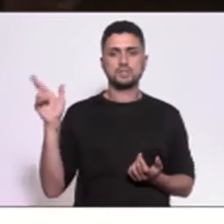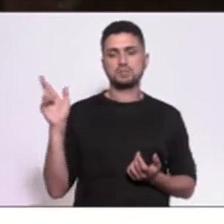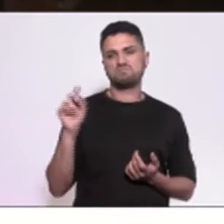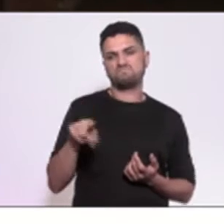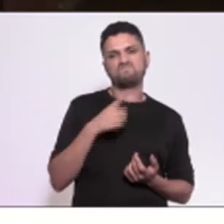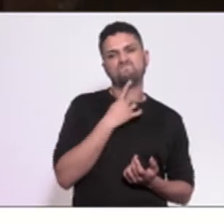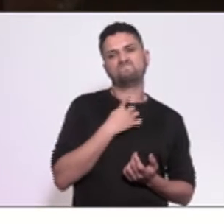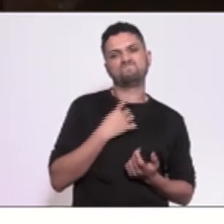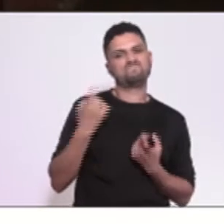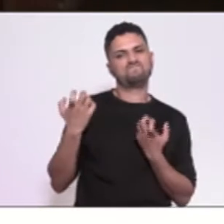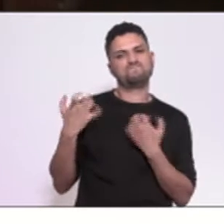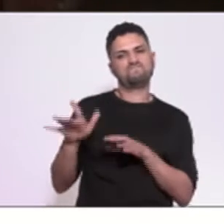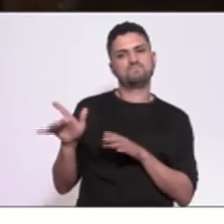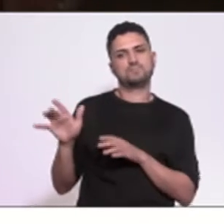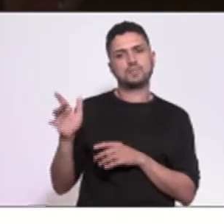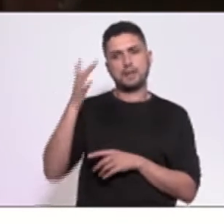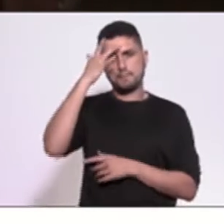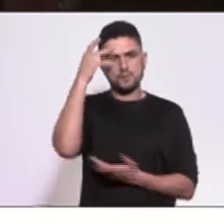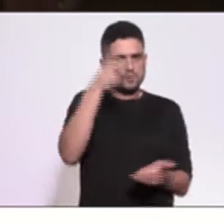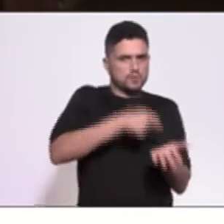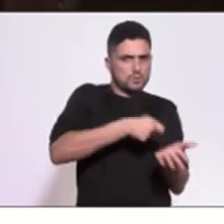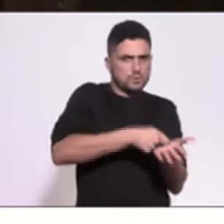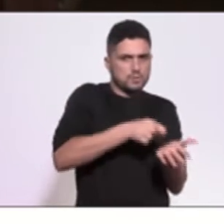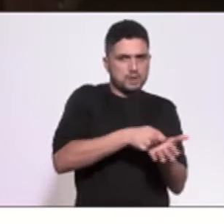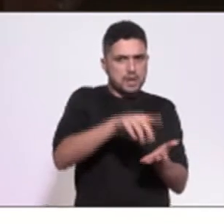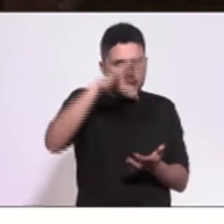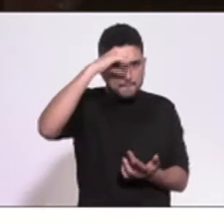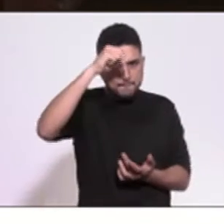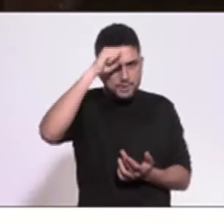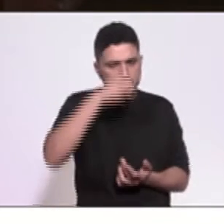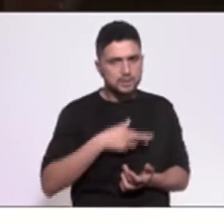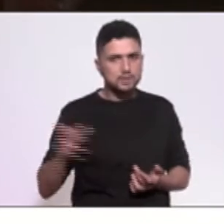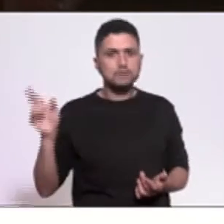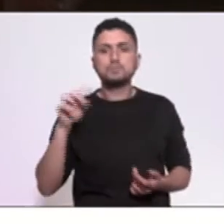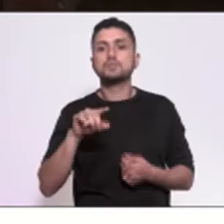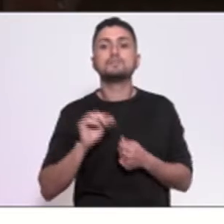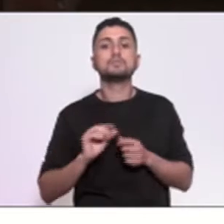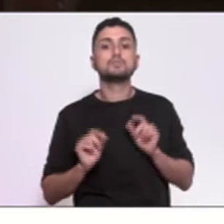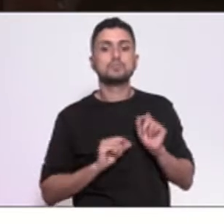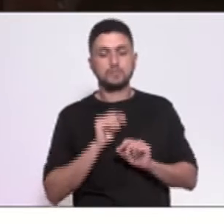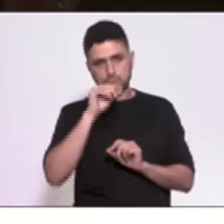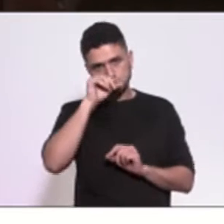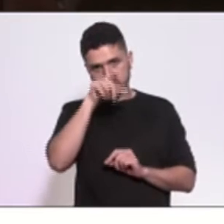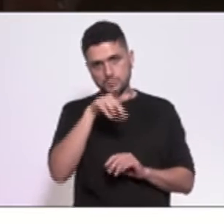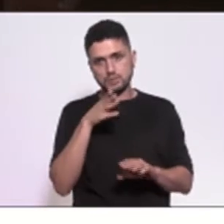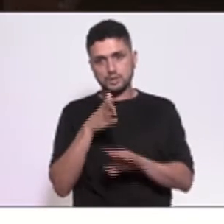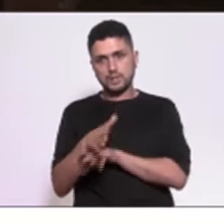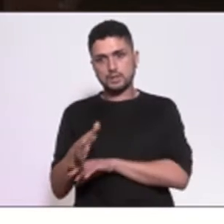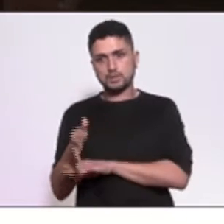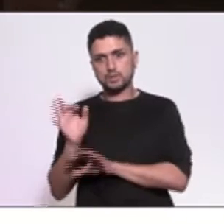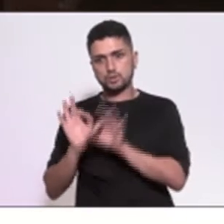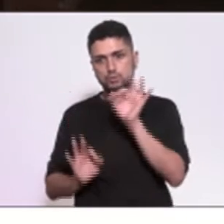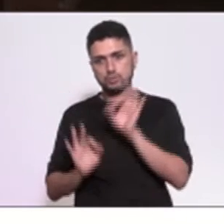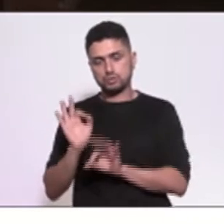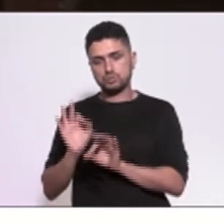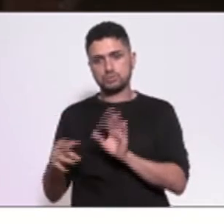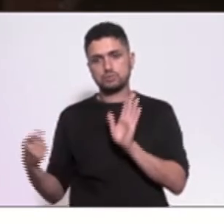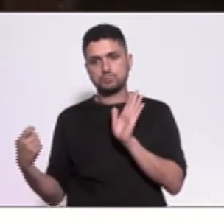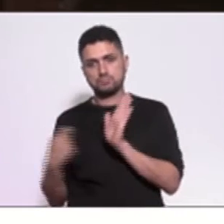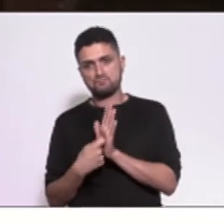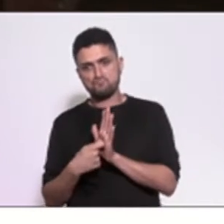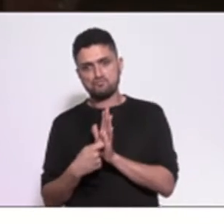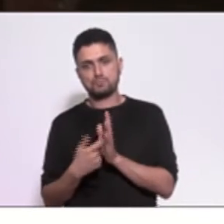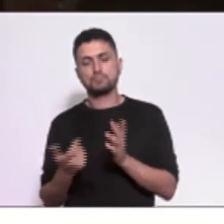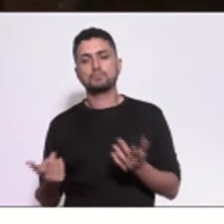alguém exige que o seu filho participe e aprenda essa religião, o que você vai fazer? Você vai entrar na justiça, vai arguir